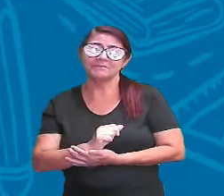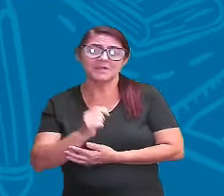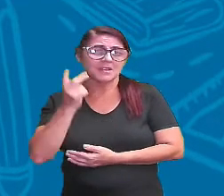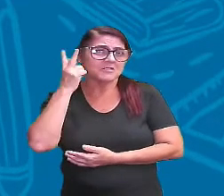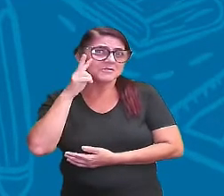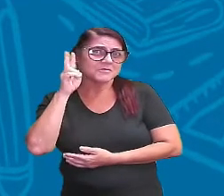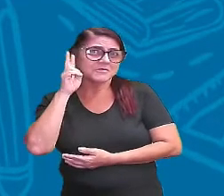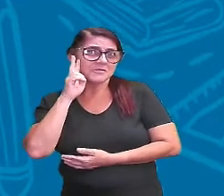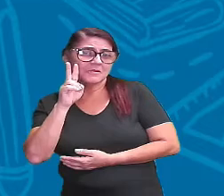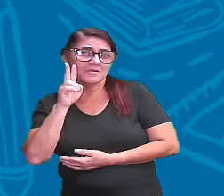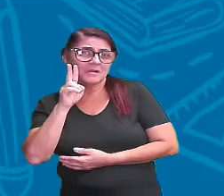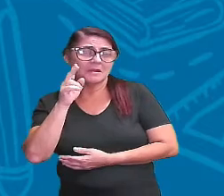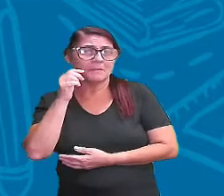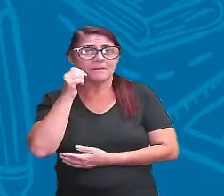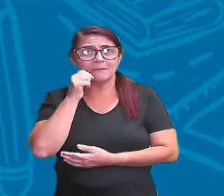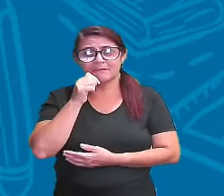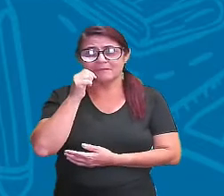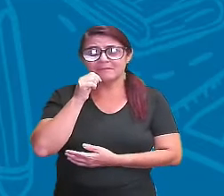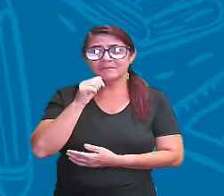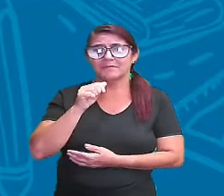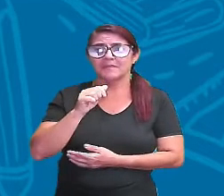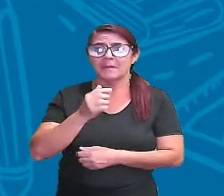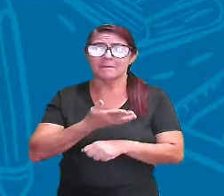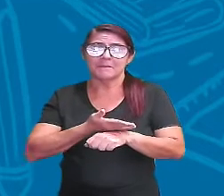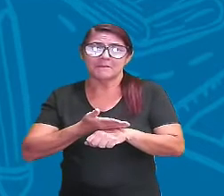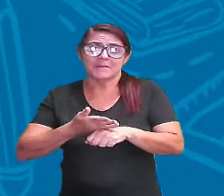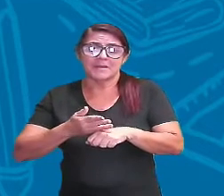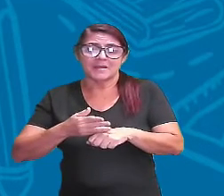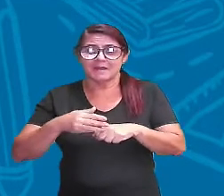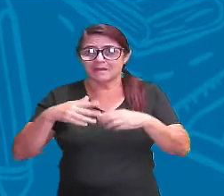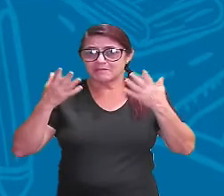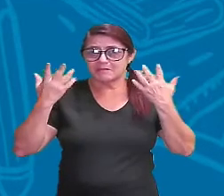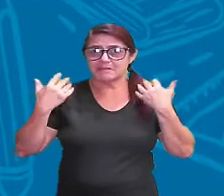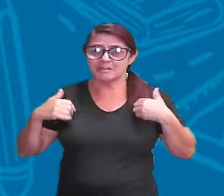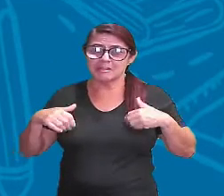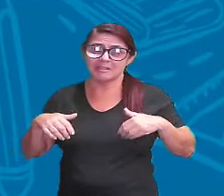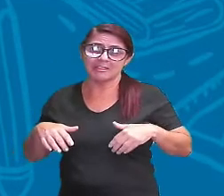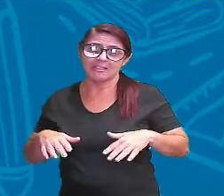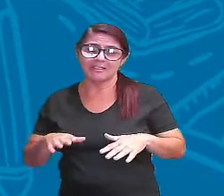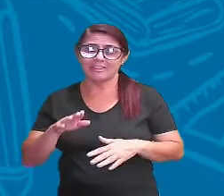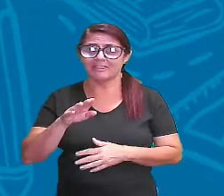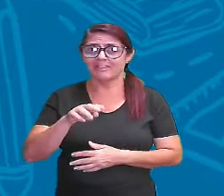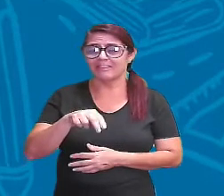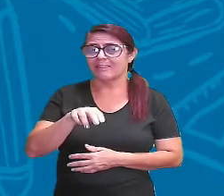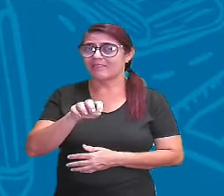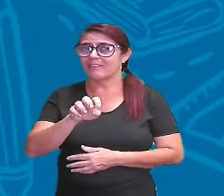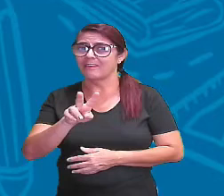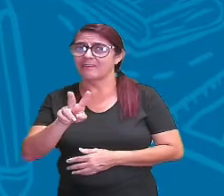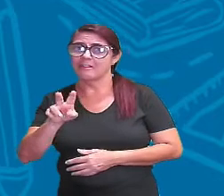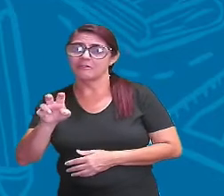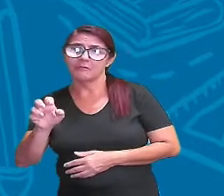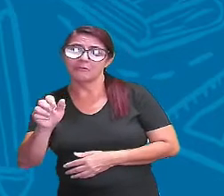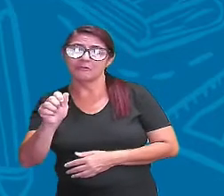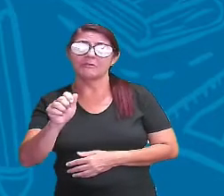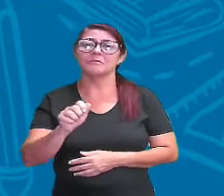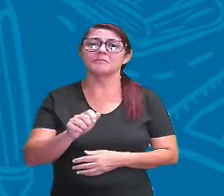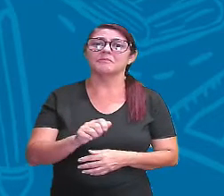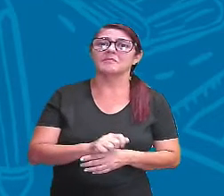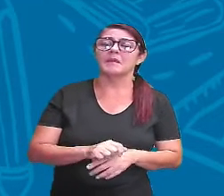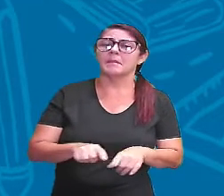história? Quem já ouviu, então já ouviu um conto. Quem já ouviu a história de João e